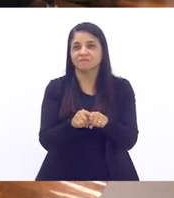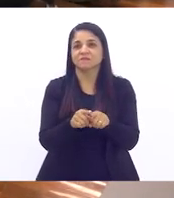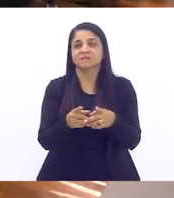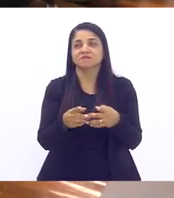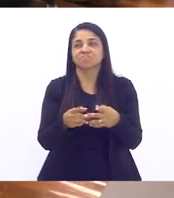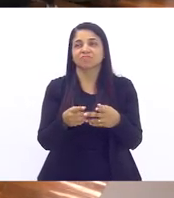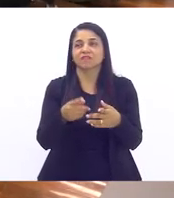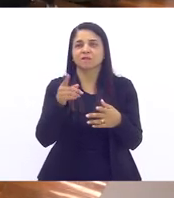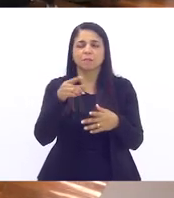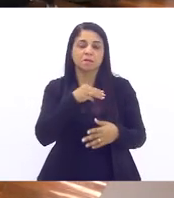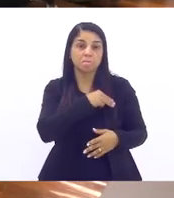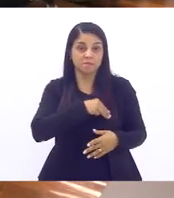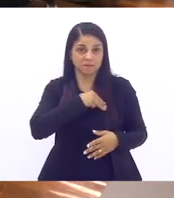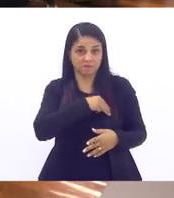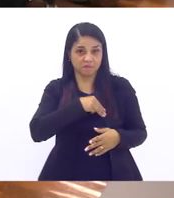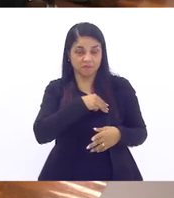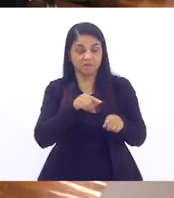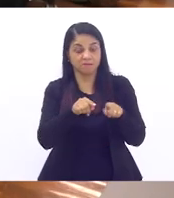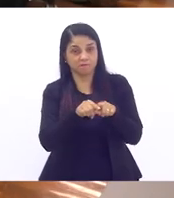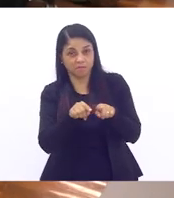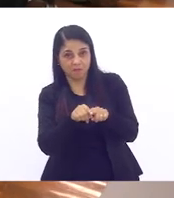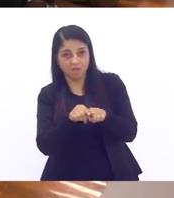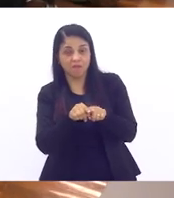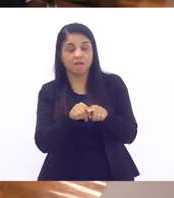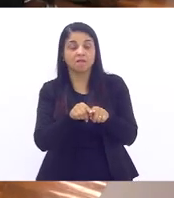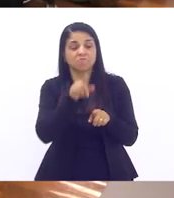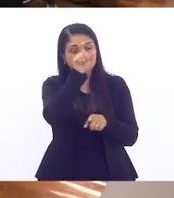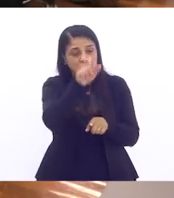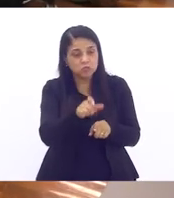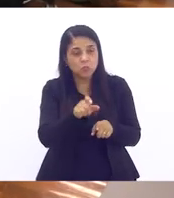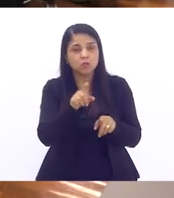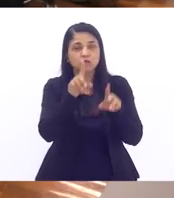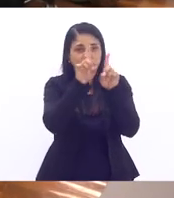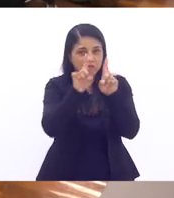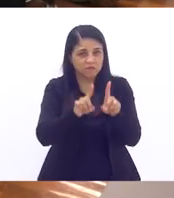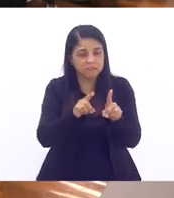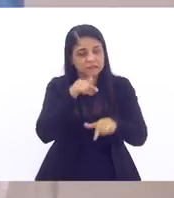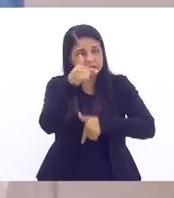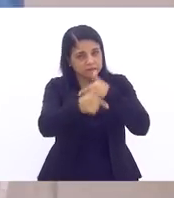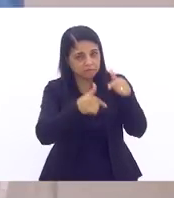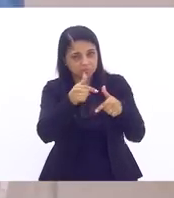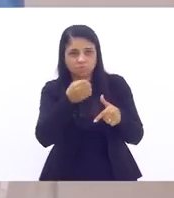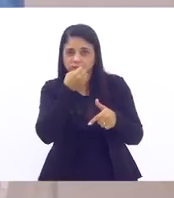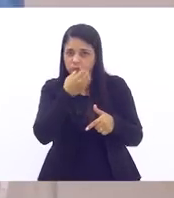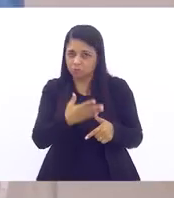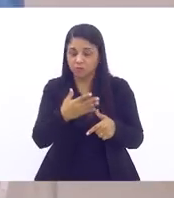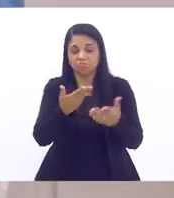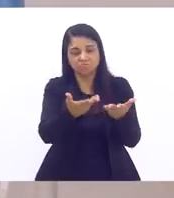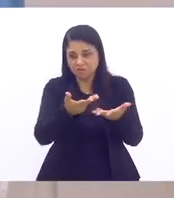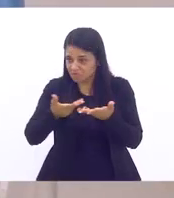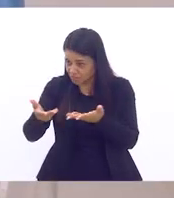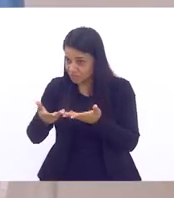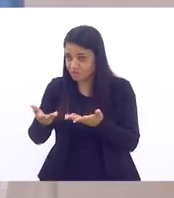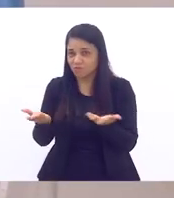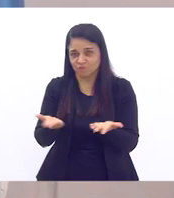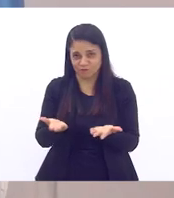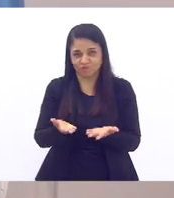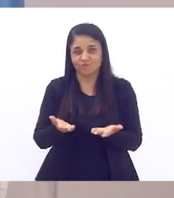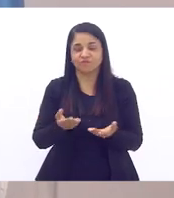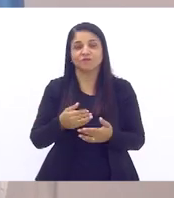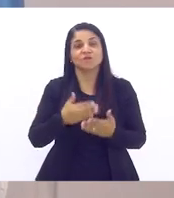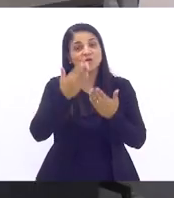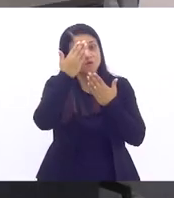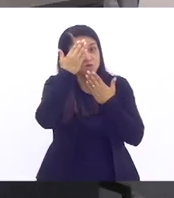Mesquita que faz um trabalho com pessoas com deficiência lá muito bem-vinda muito bem-vindo a essa casa Obrigado